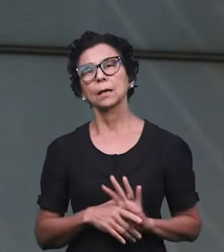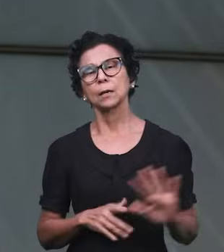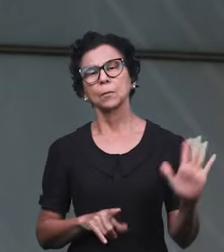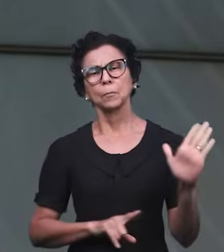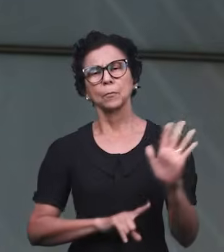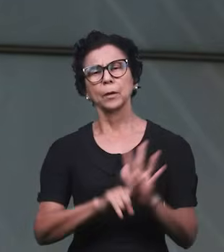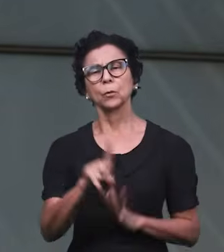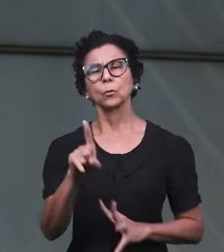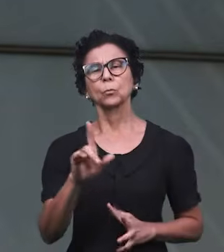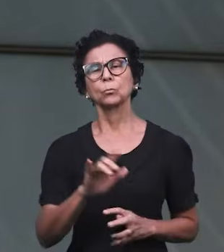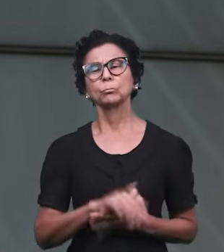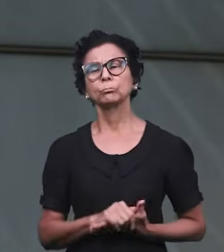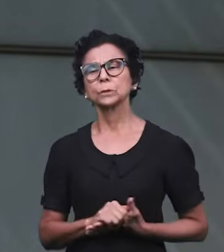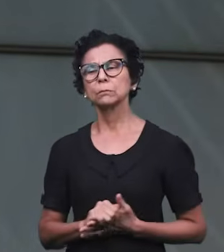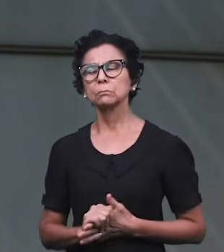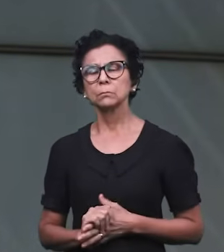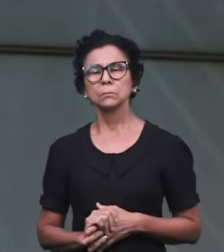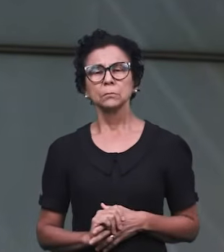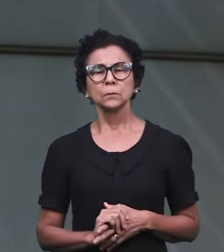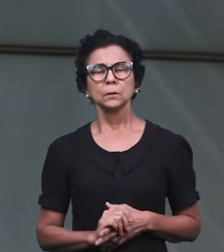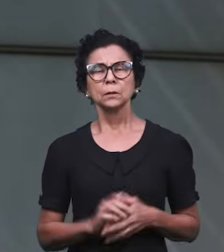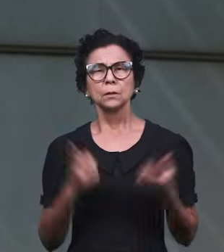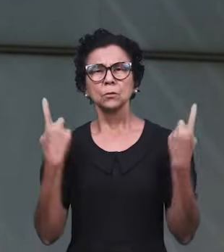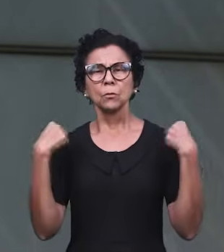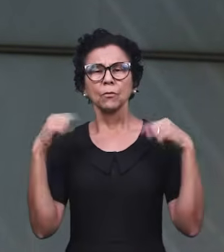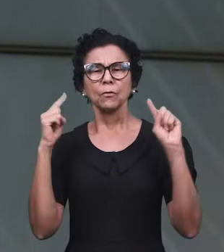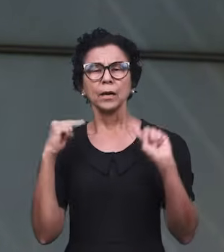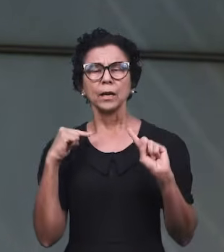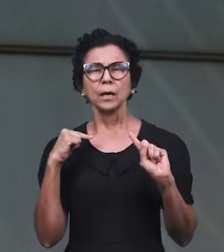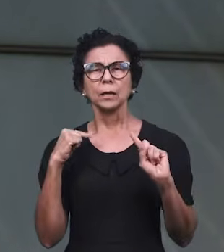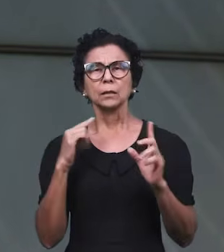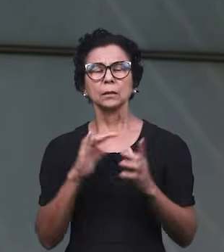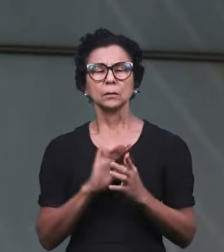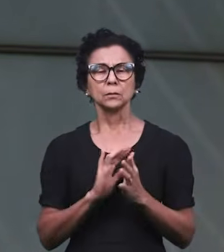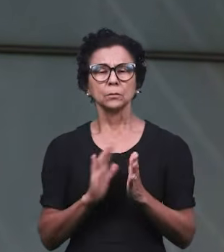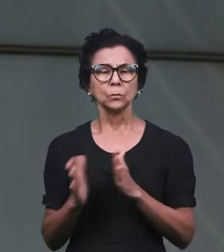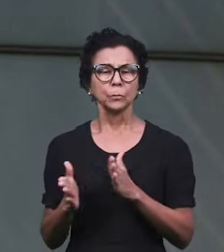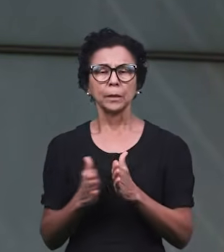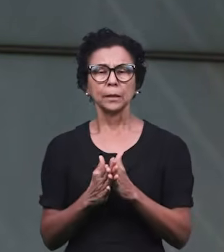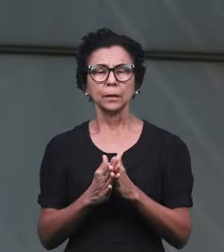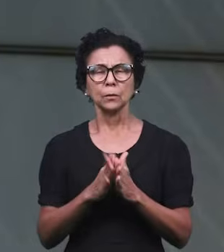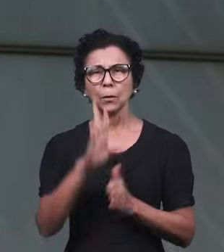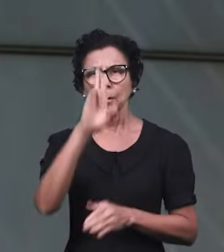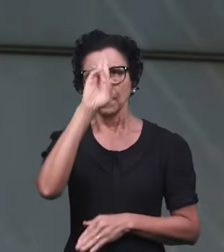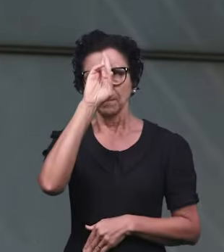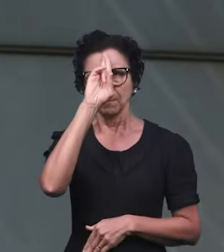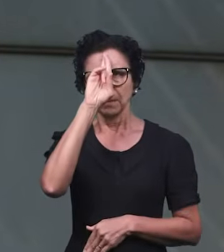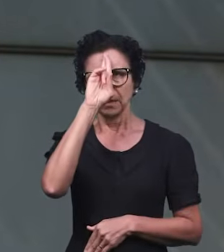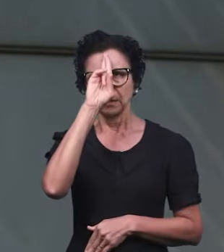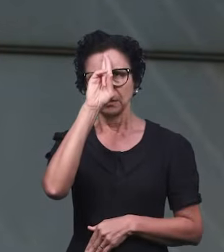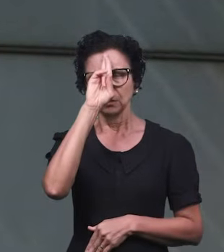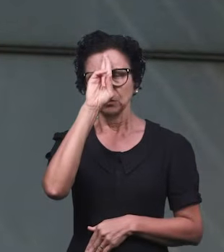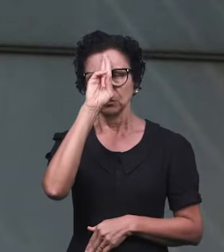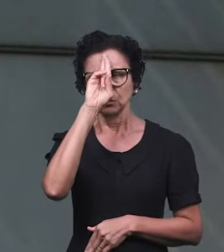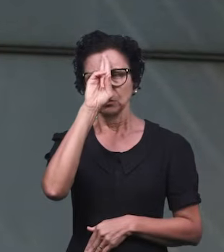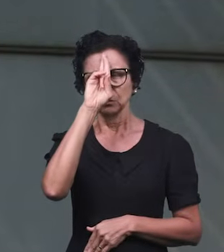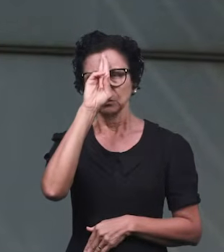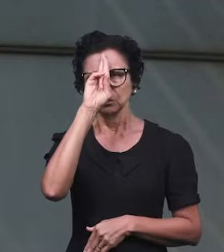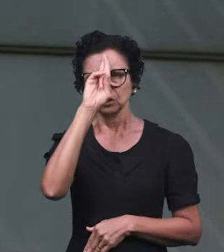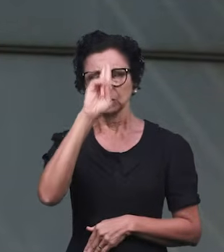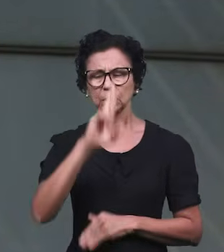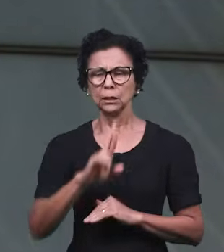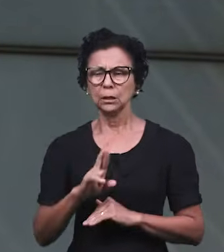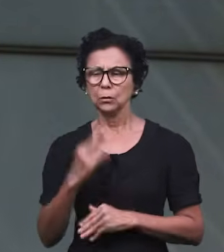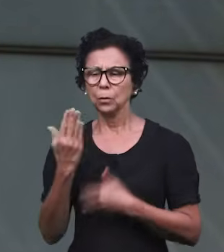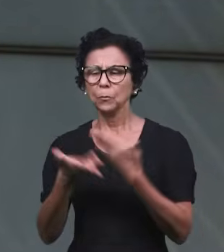rebanho ao meio-dia? Né? Então houve um período de trevas, um período em